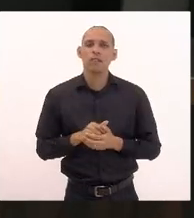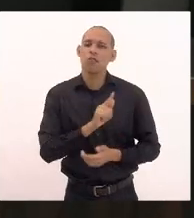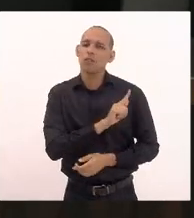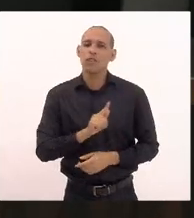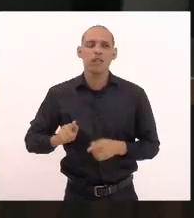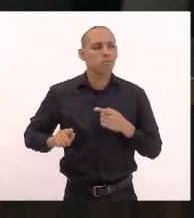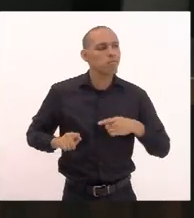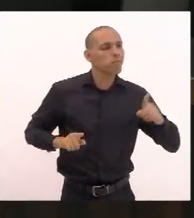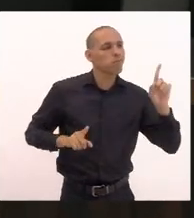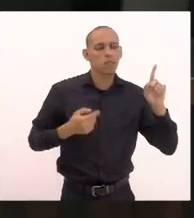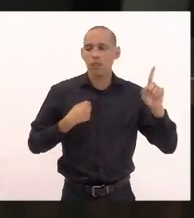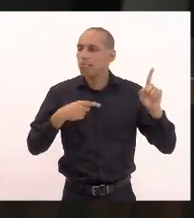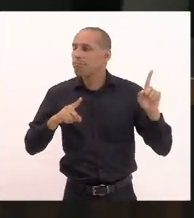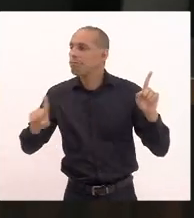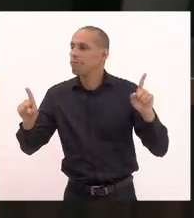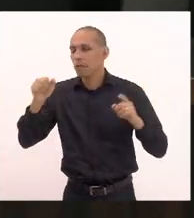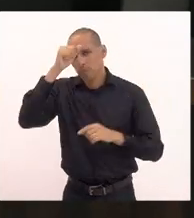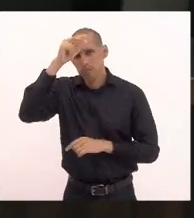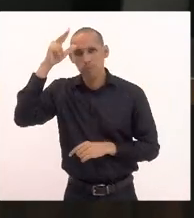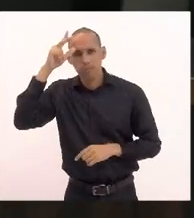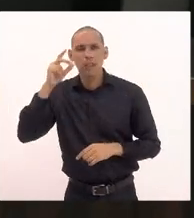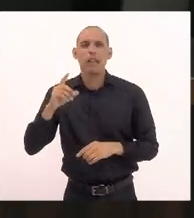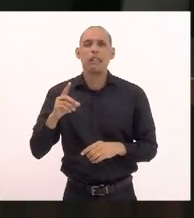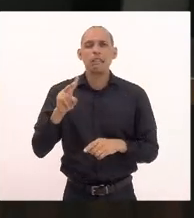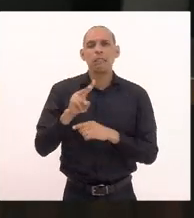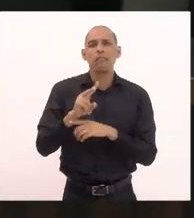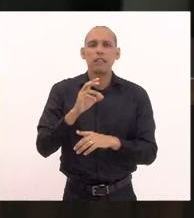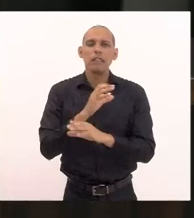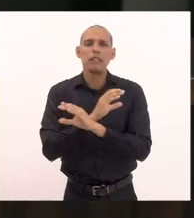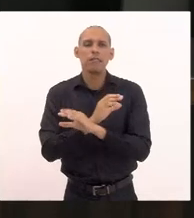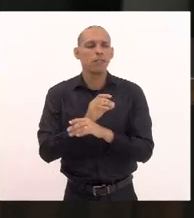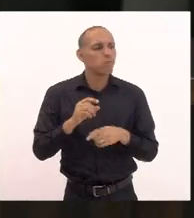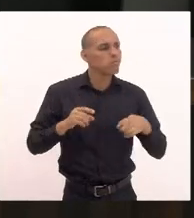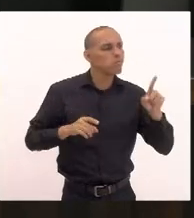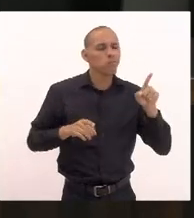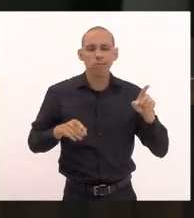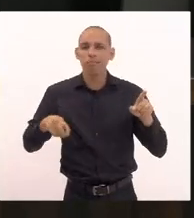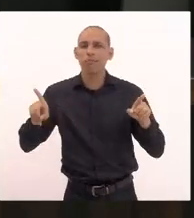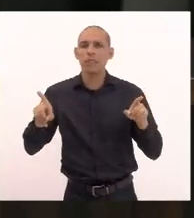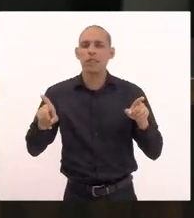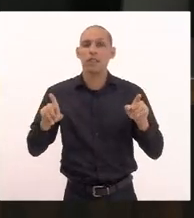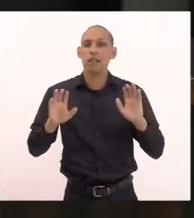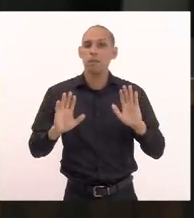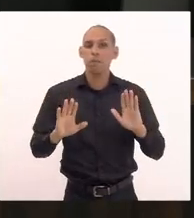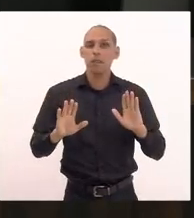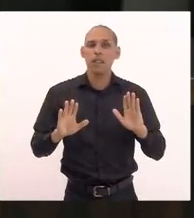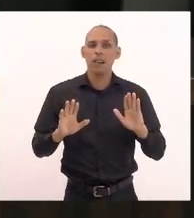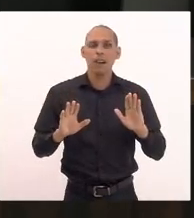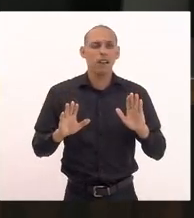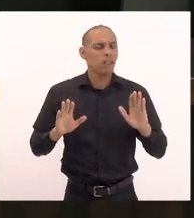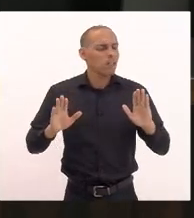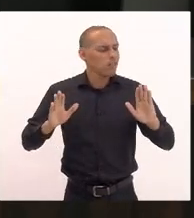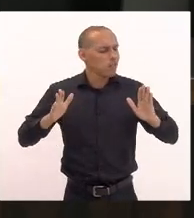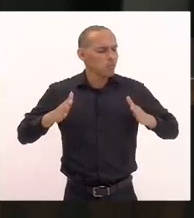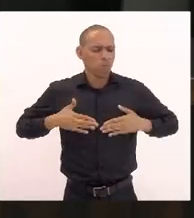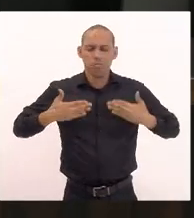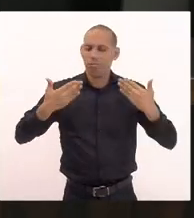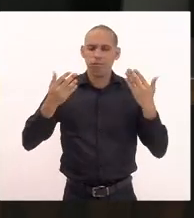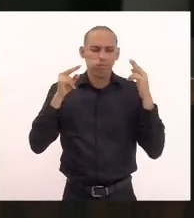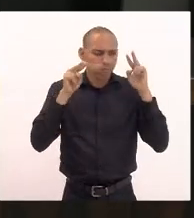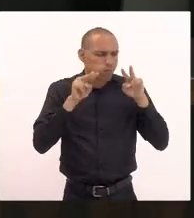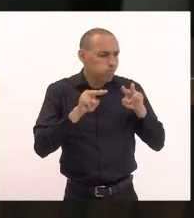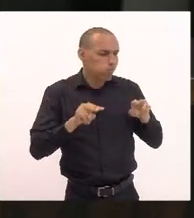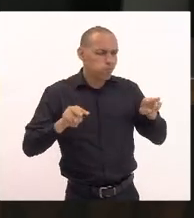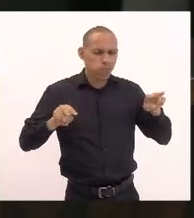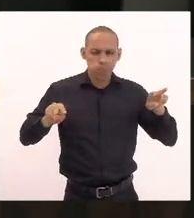foi para um lado, eu fui na prefeitura, depois fui na Defesa Civil, cada um foi também para um canto, mas chocante as imagens,